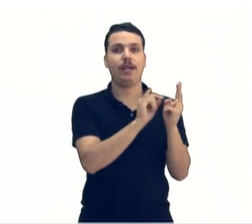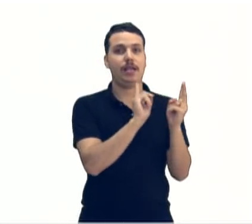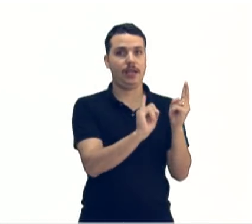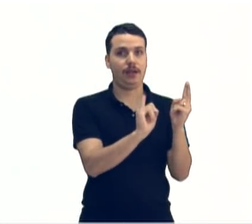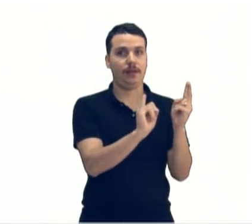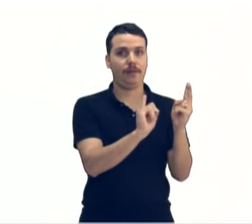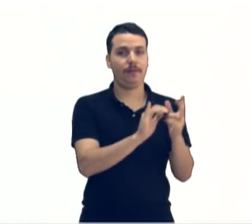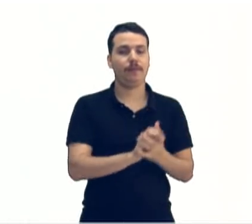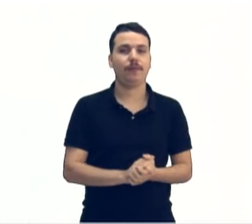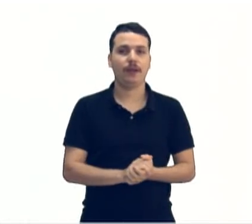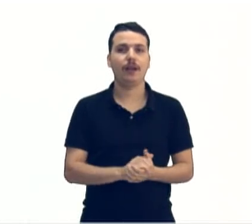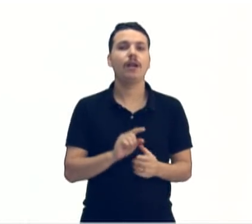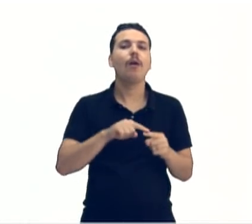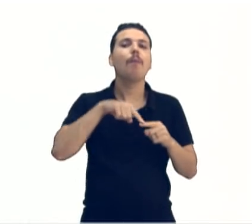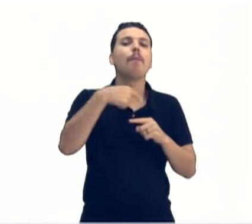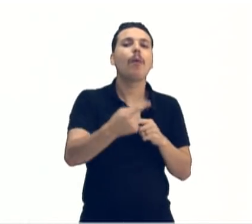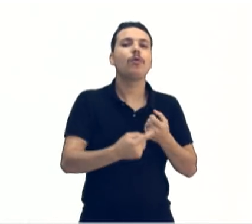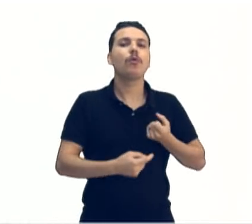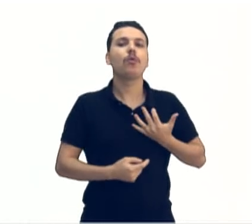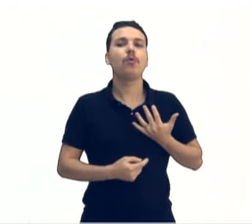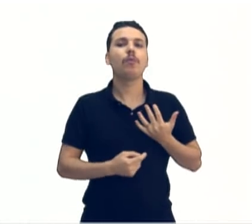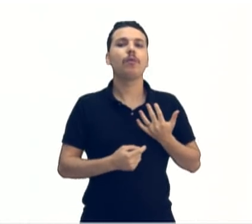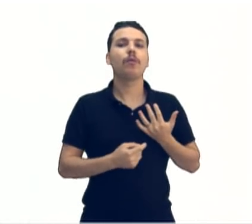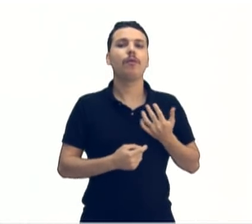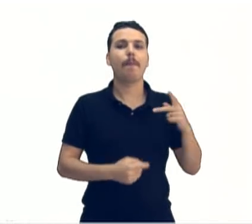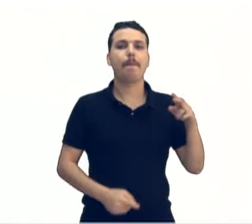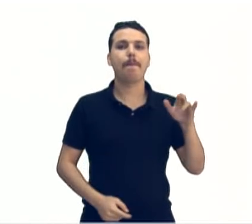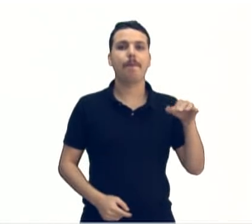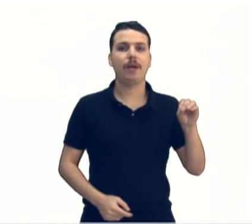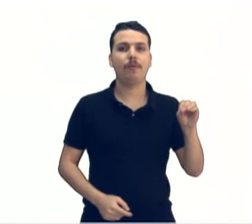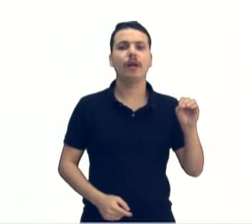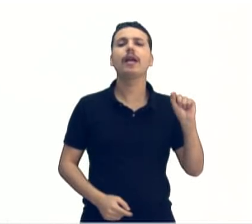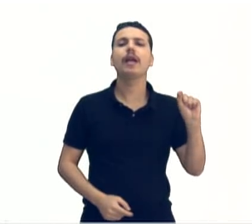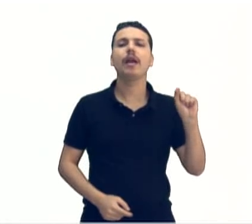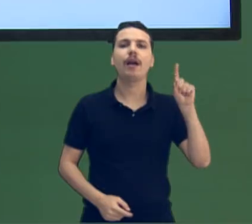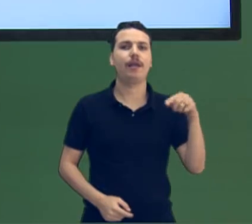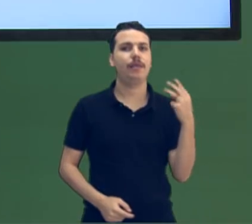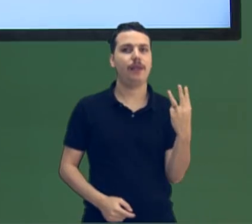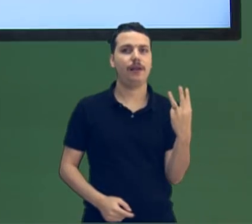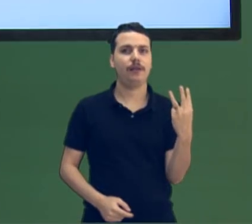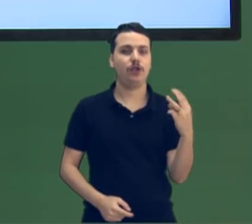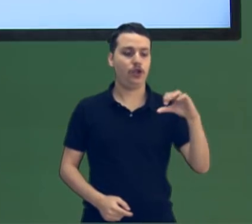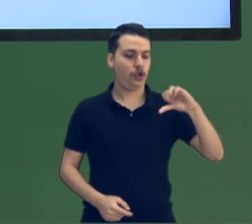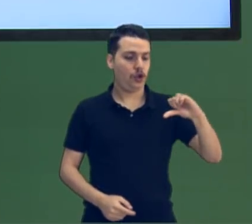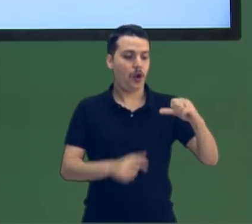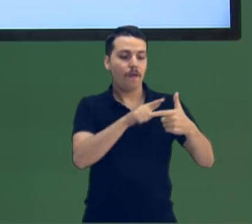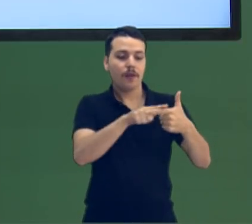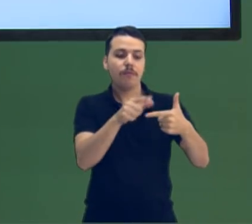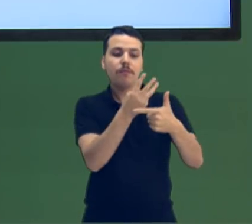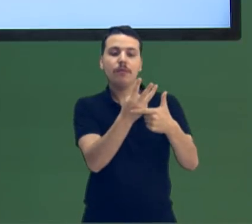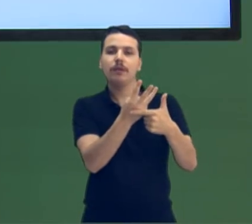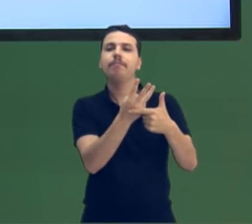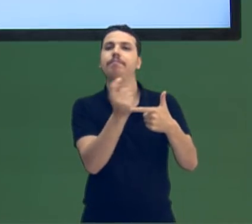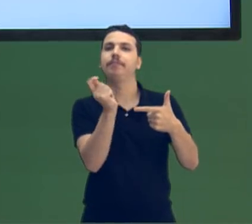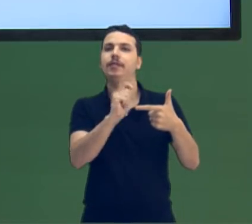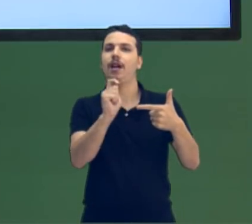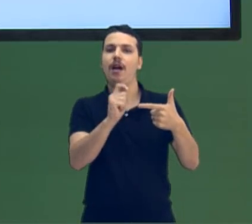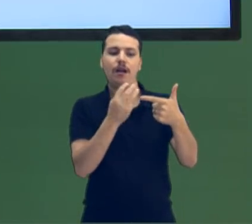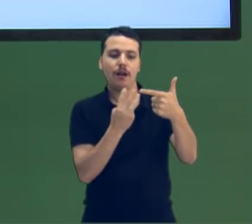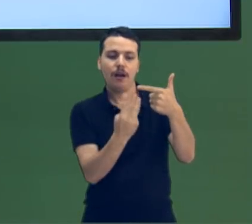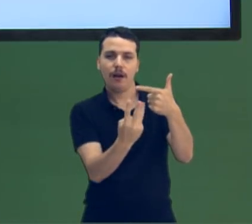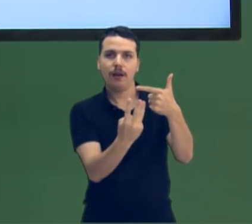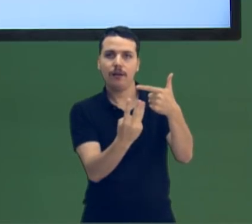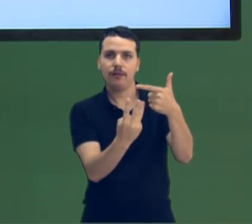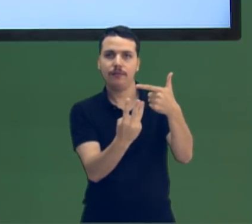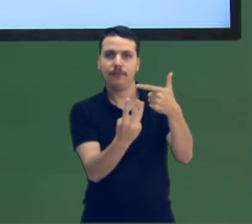para o próximo número primo. Quem é o próximo? 3. 9, consigo dividir por 3? Consigo. Então, dá 3. 3